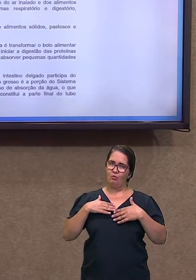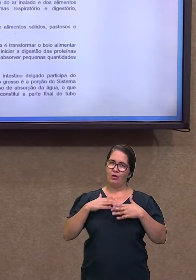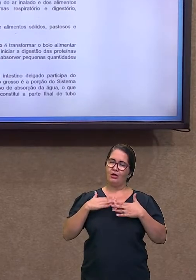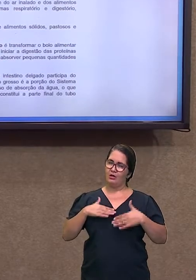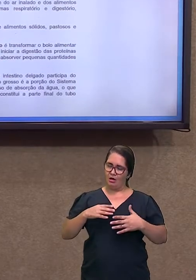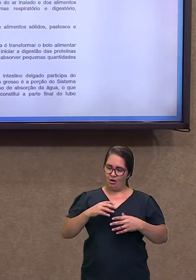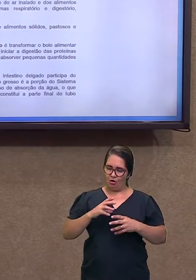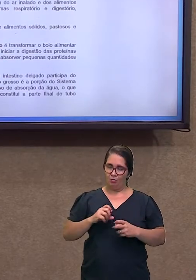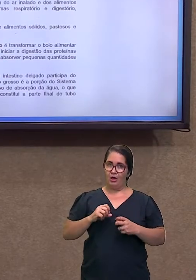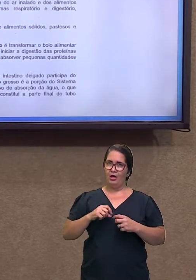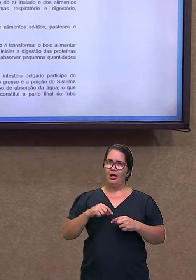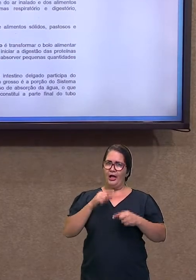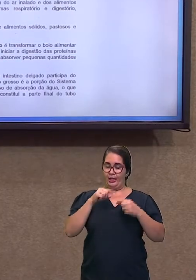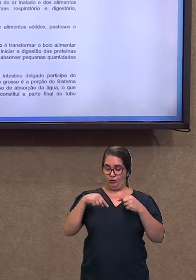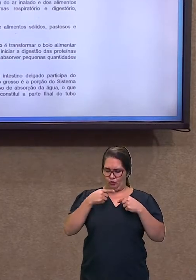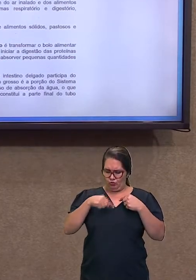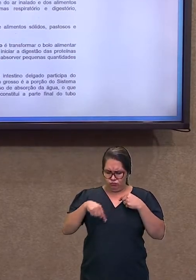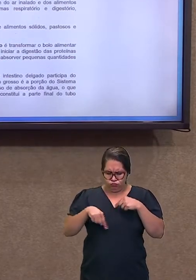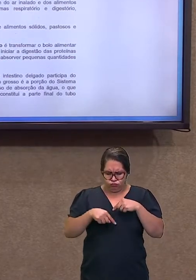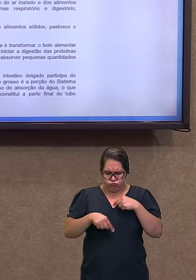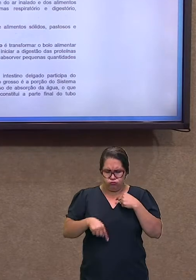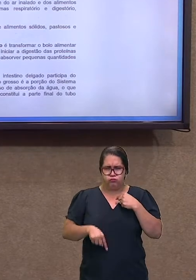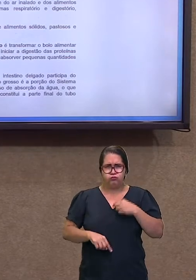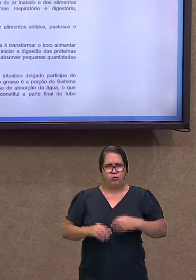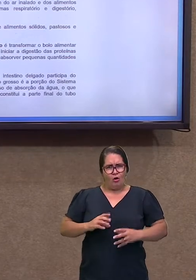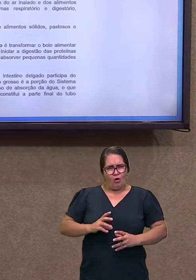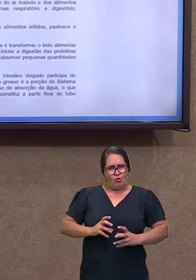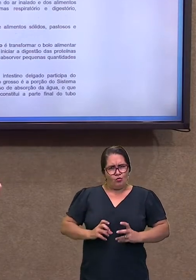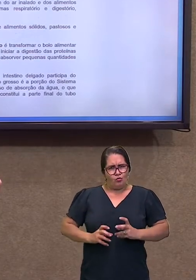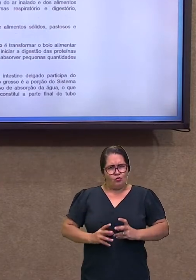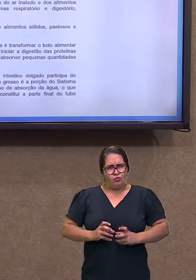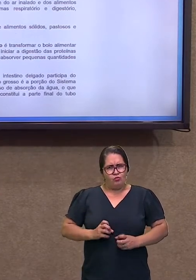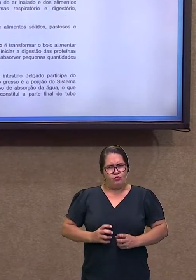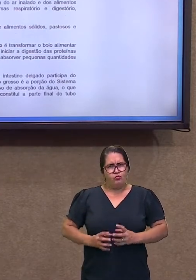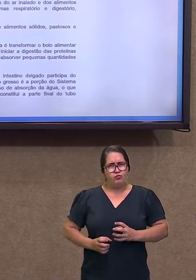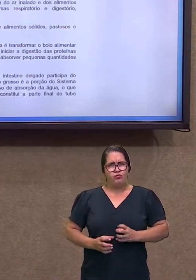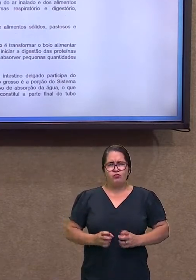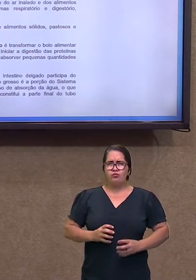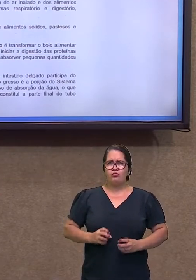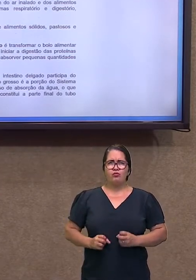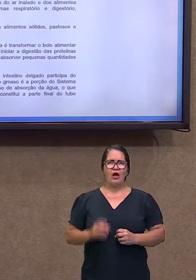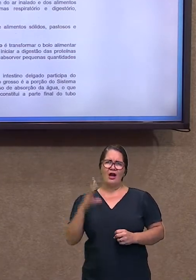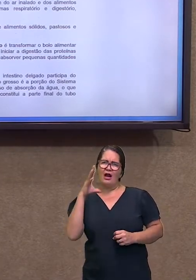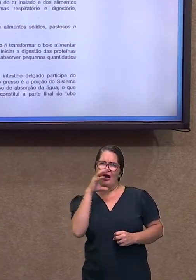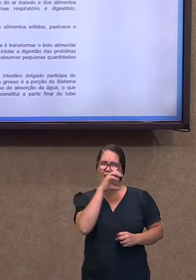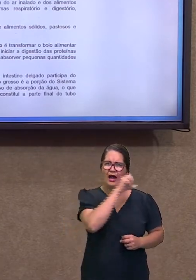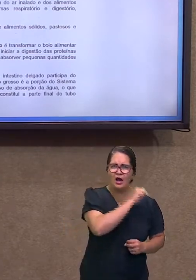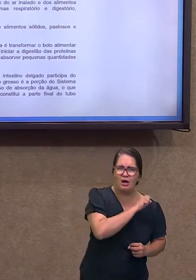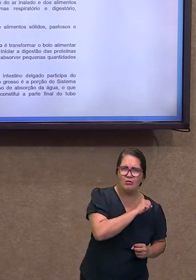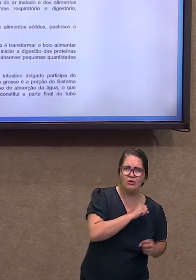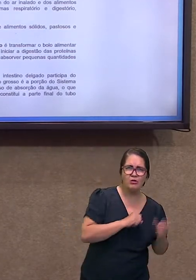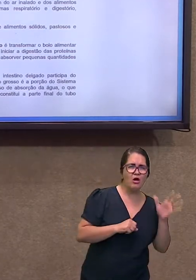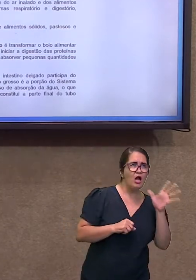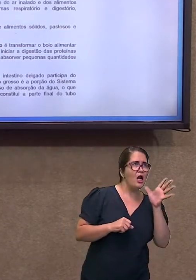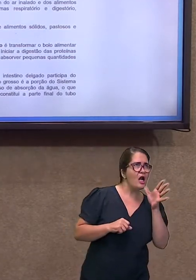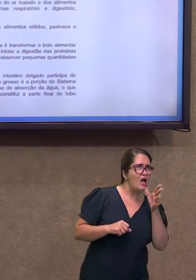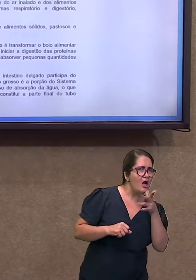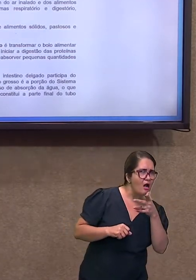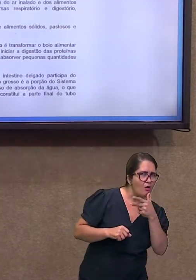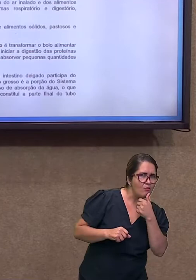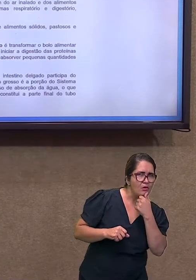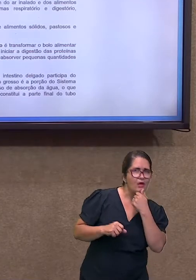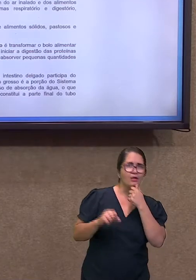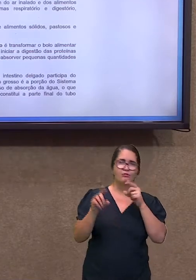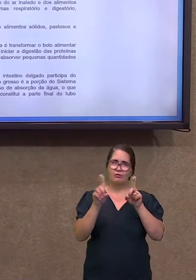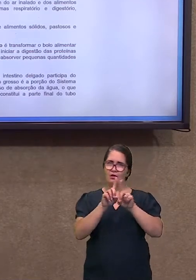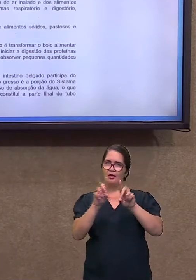de um processo, tá? Nada tão depressa e nada tão devagar, mas tudo